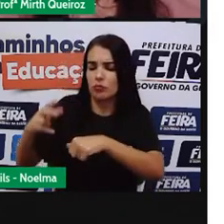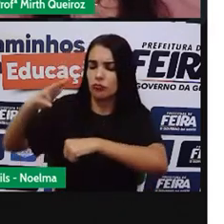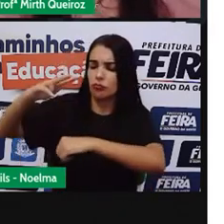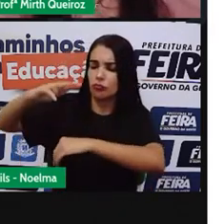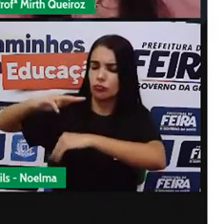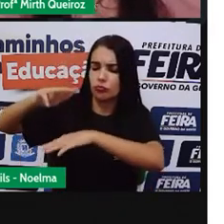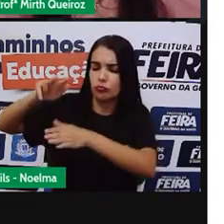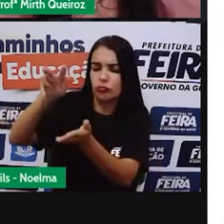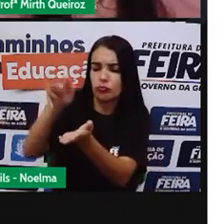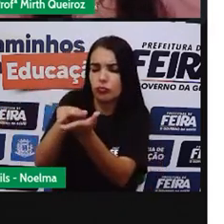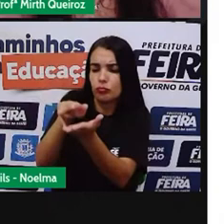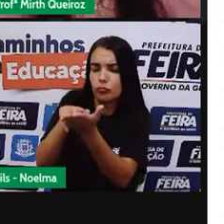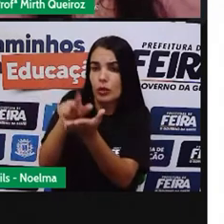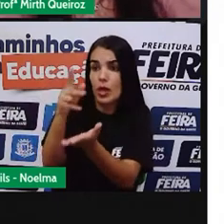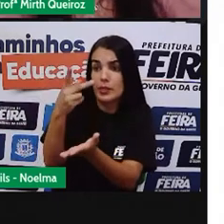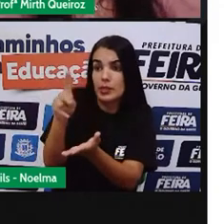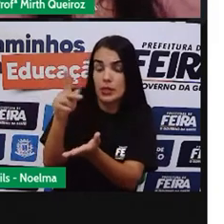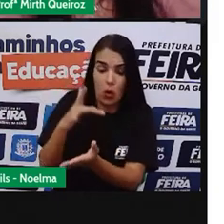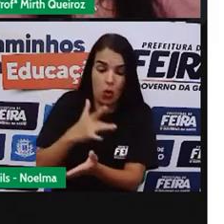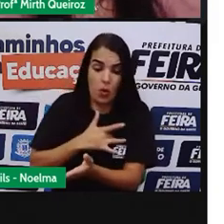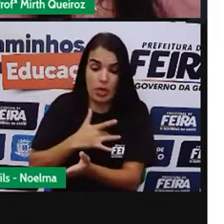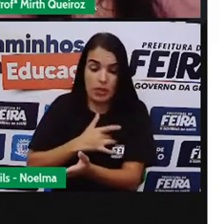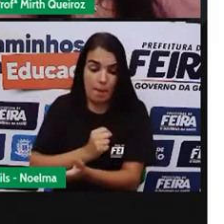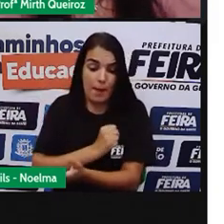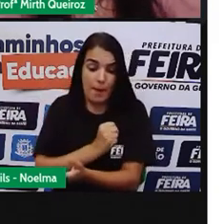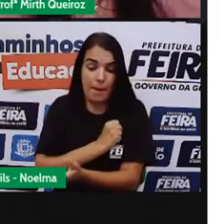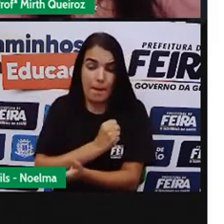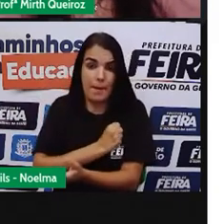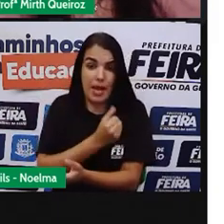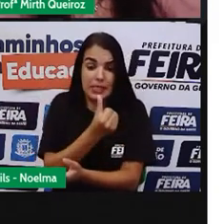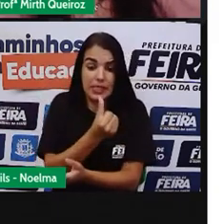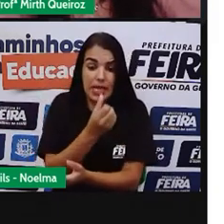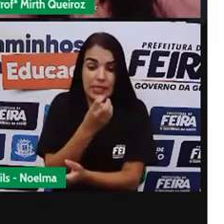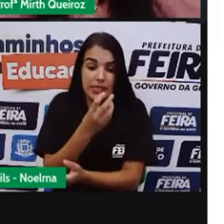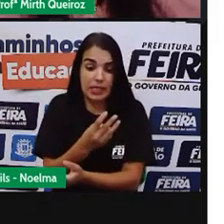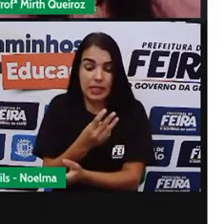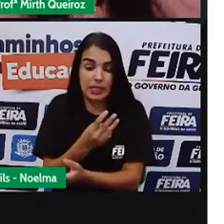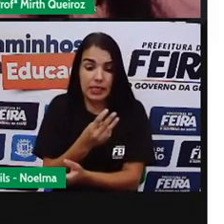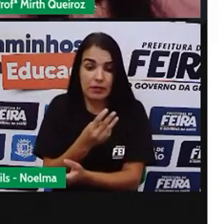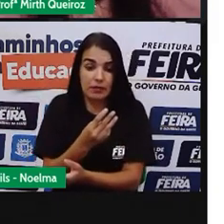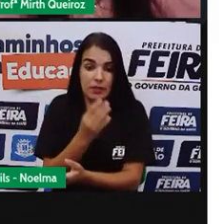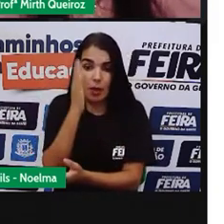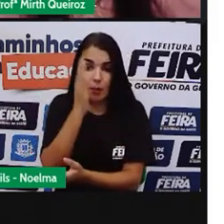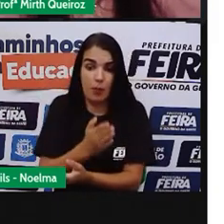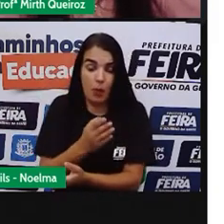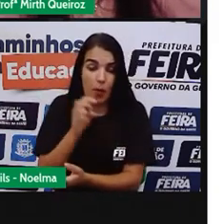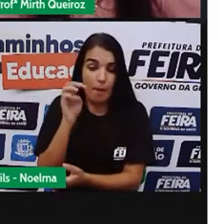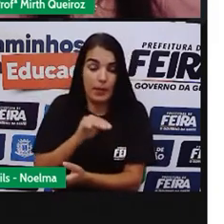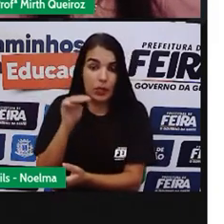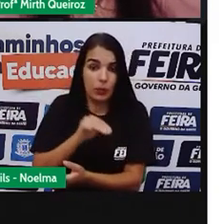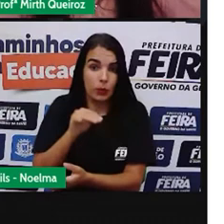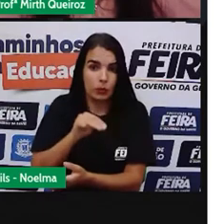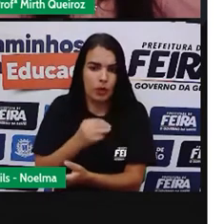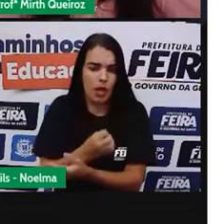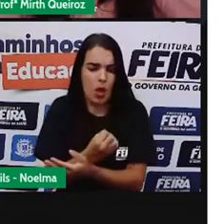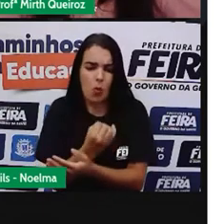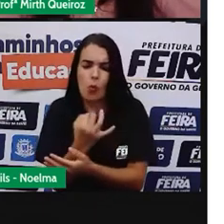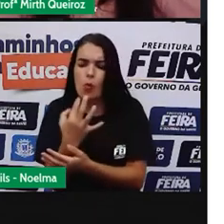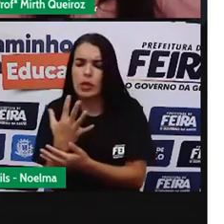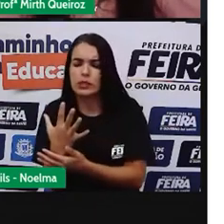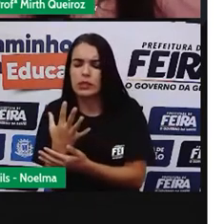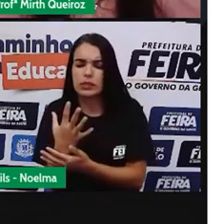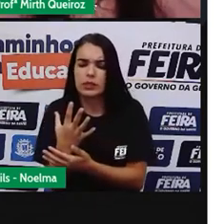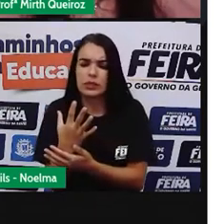repouso, seu coração bate 63 vezes por minuto. Quantas vezes o coração